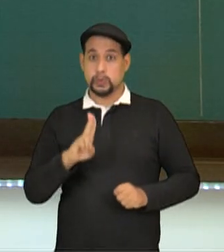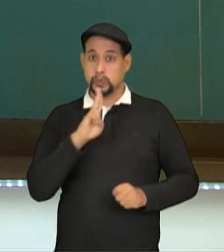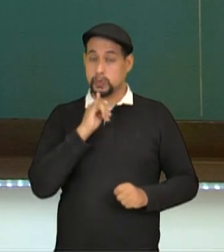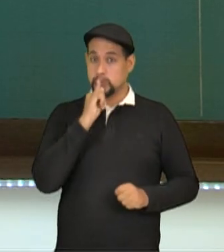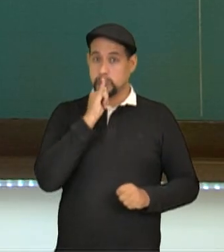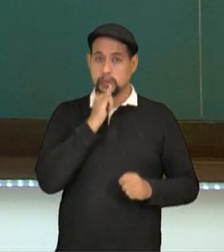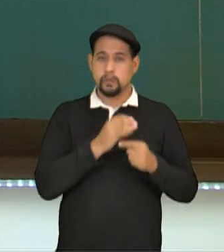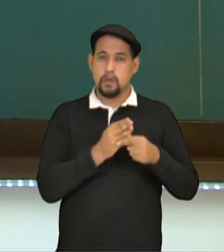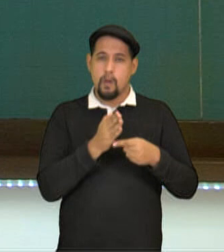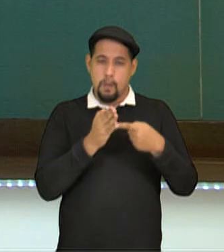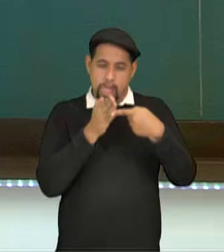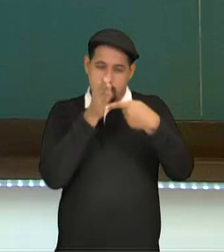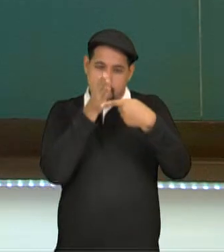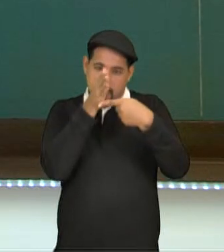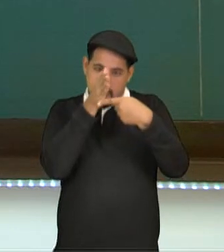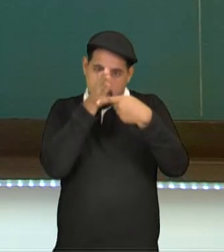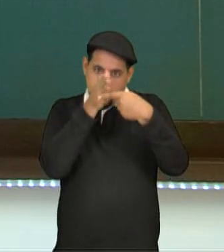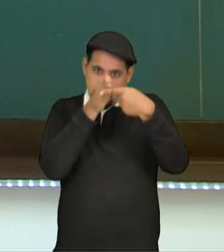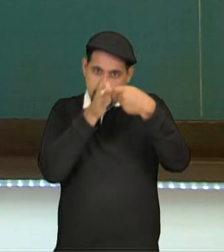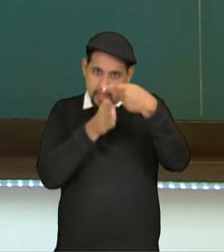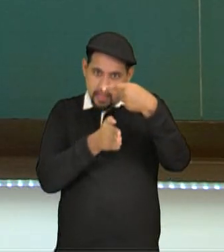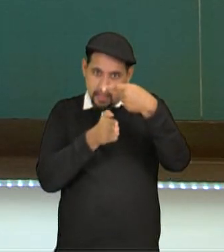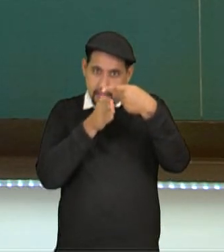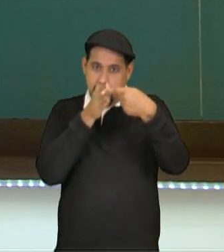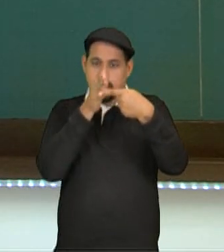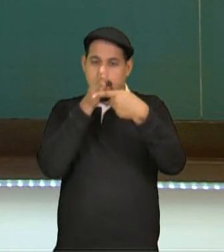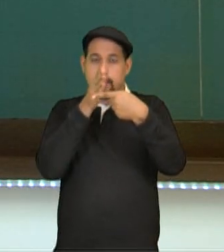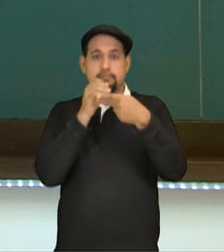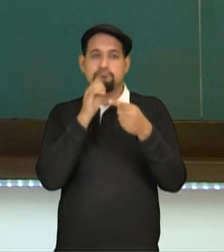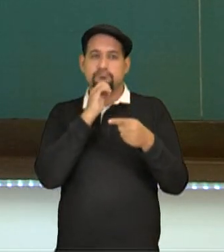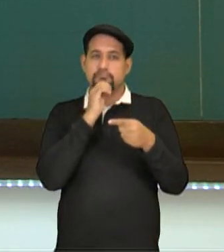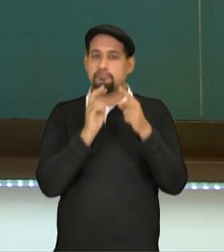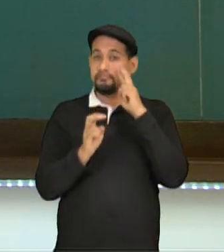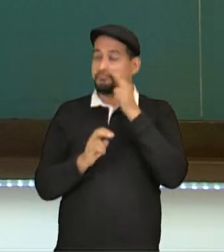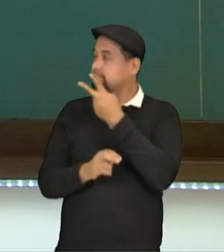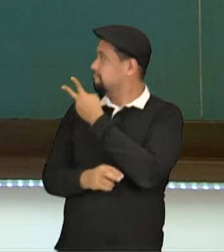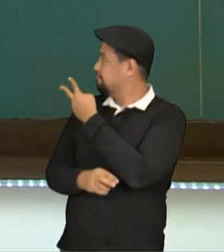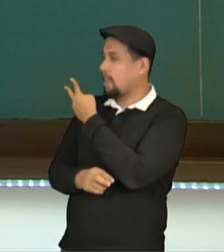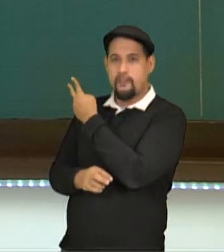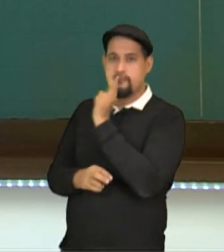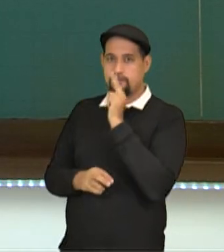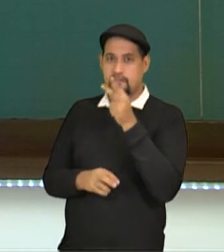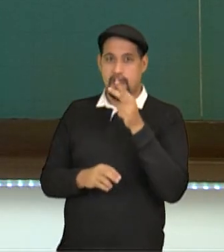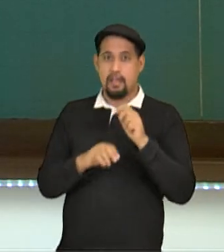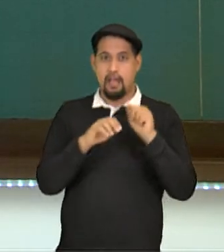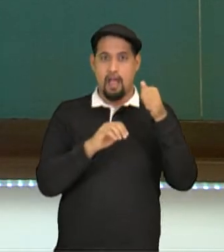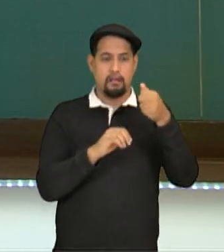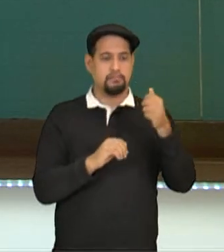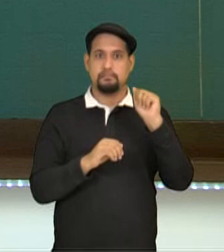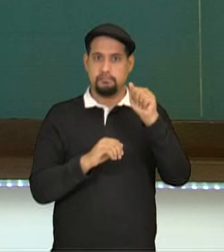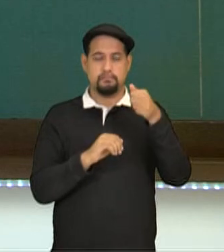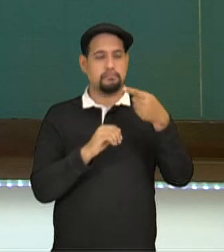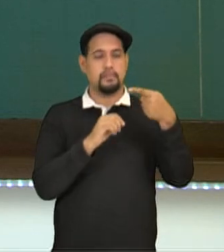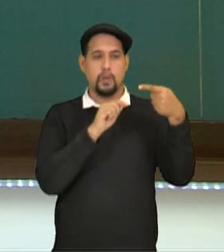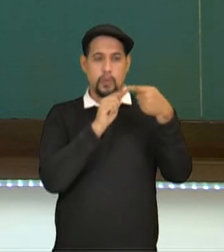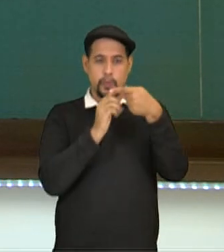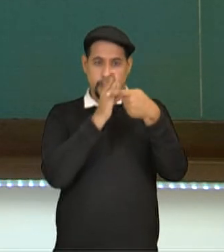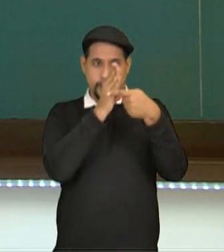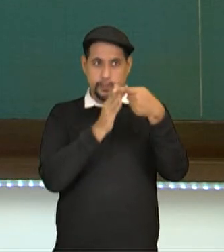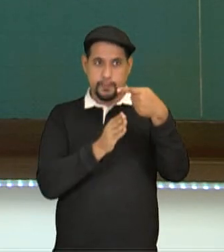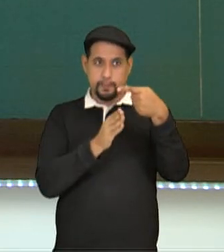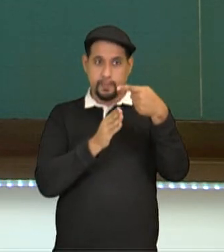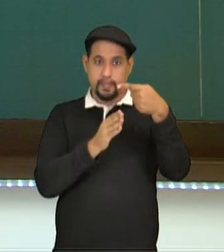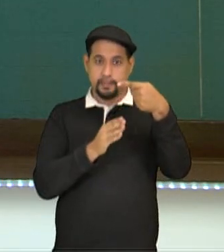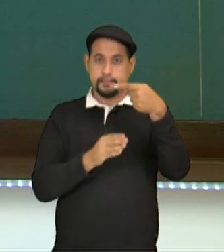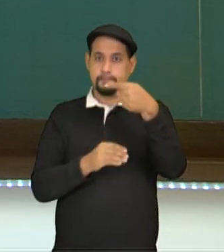de uma linhazinha. Então aqui eu estou dizendo que nessa marcação aqui, ó, eu tenho o ponto A, certo? E nessa marcação eu